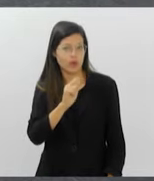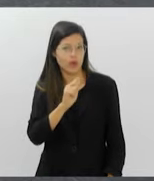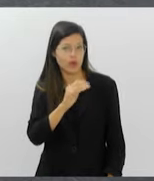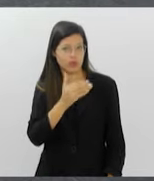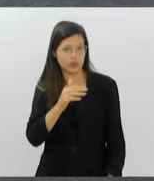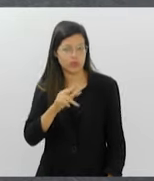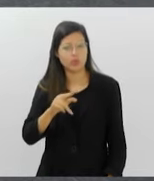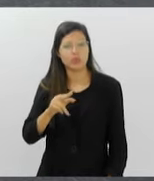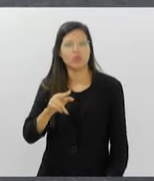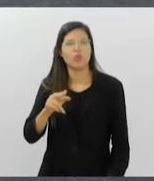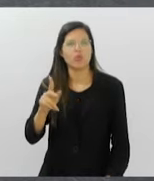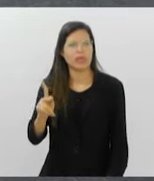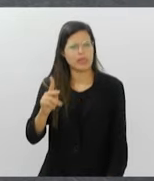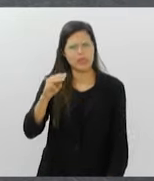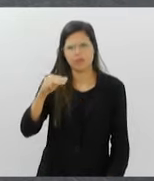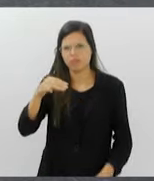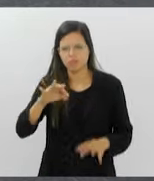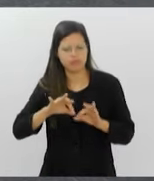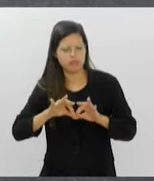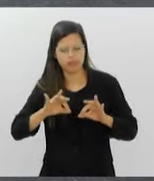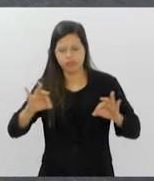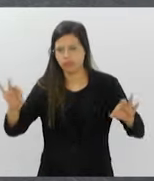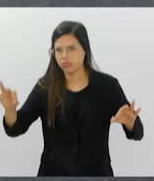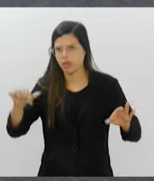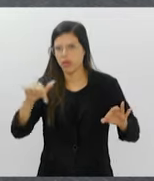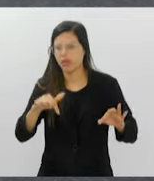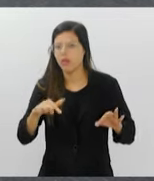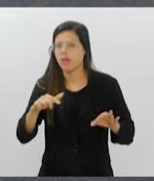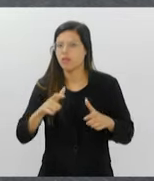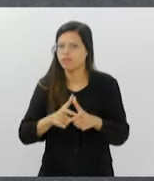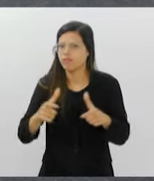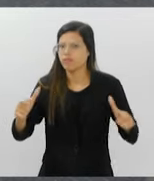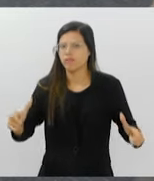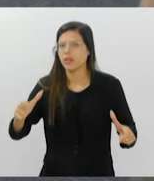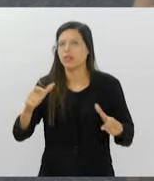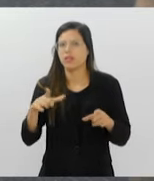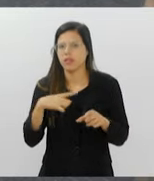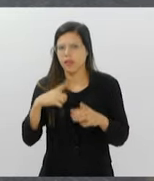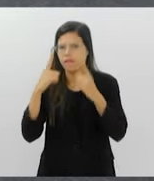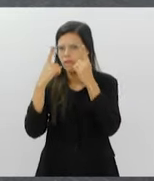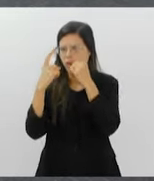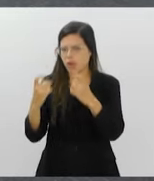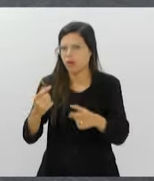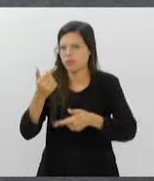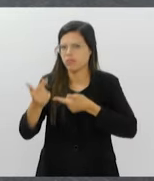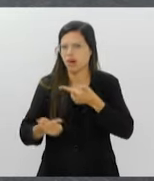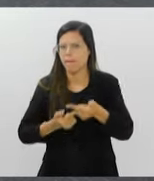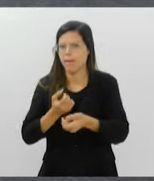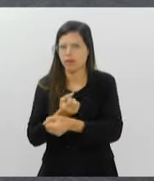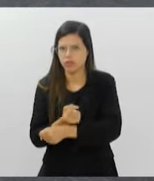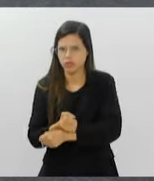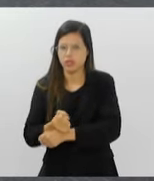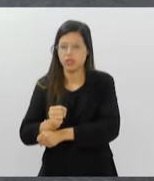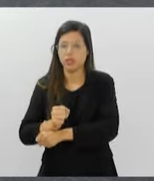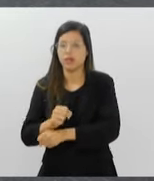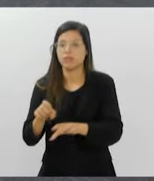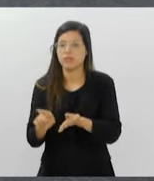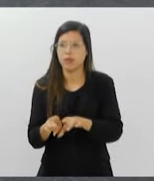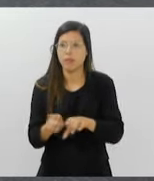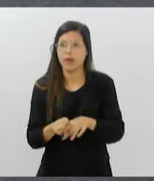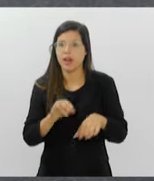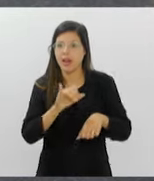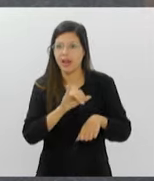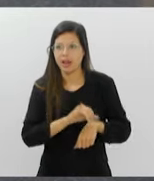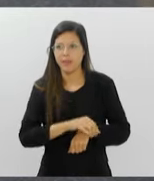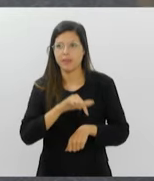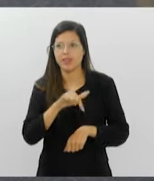o territórios de violento trabalho escravo. E também na nossa capital, as ditas,